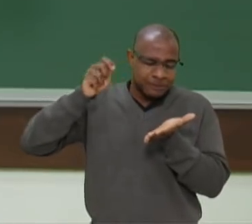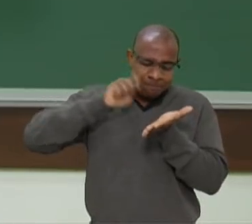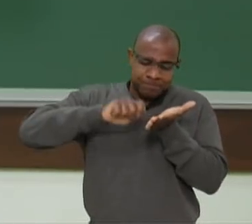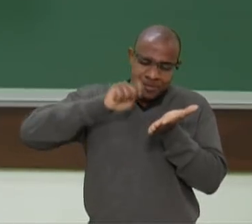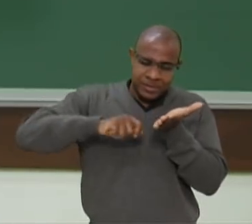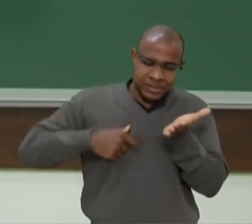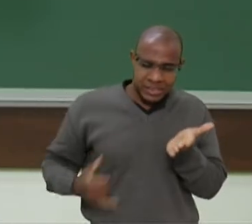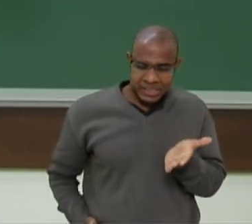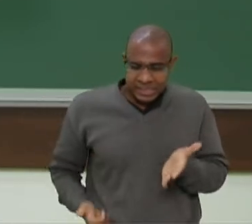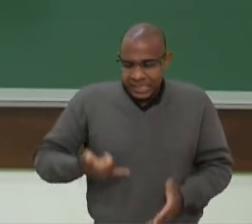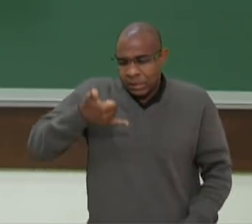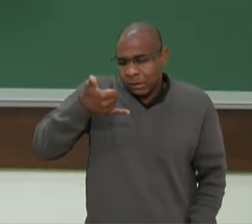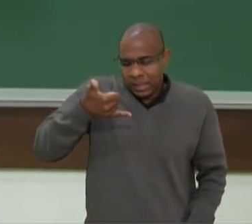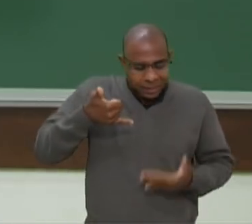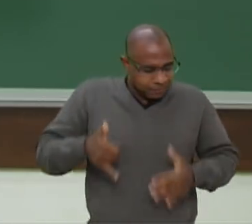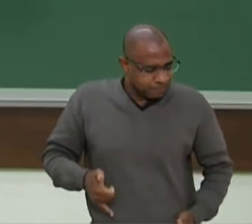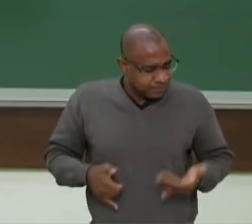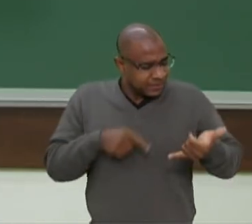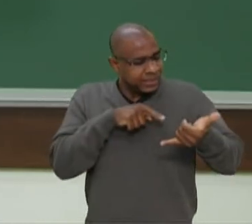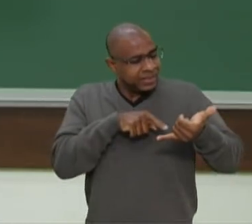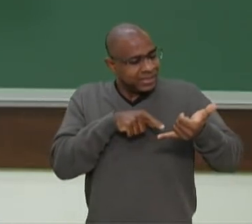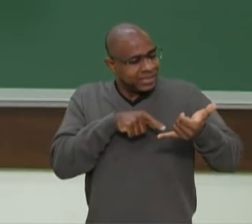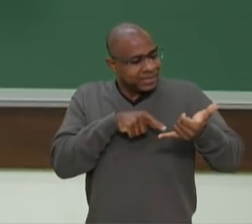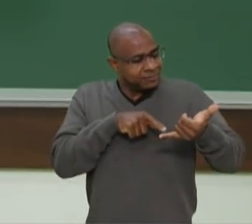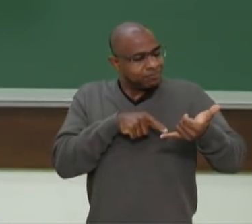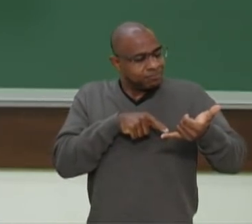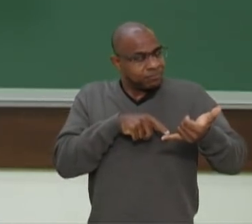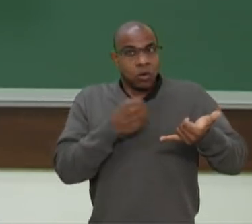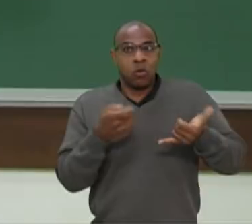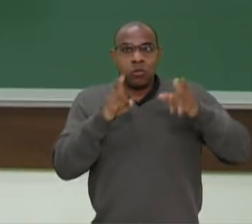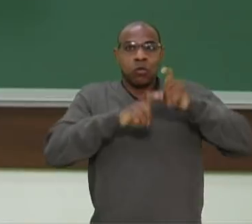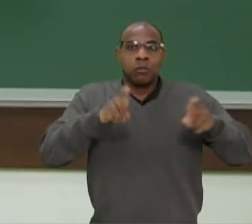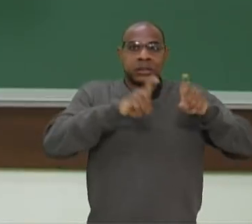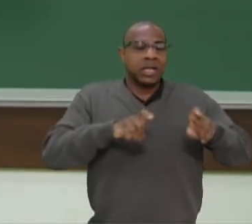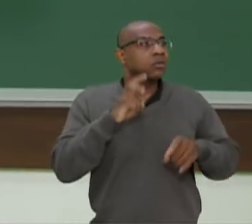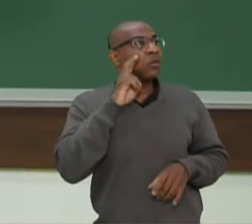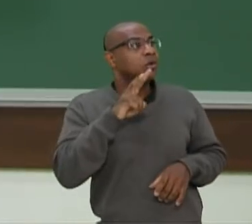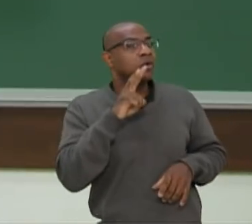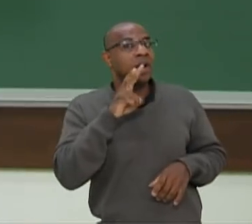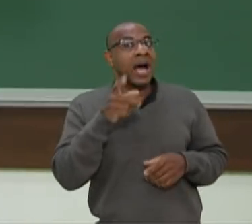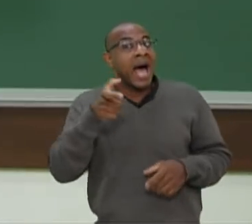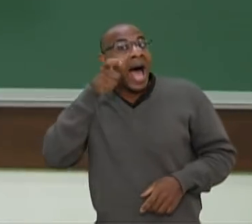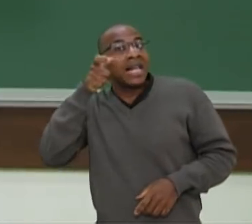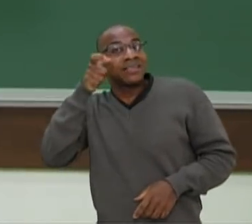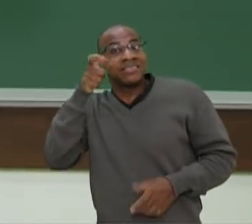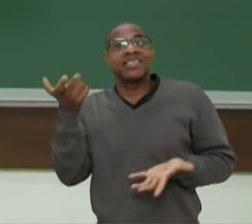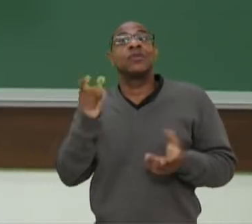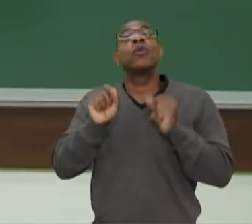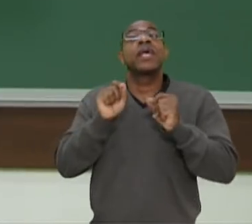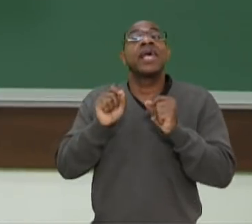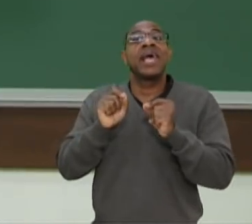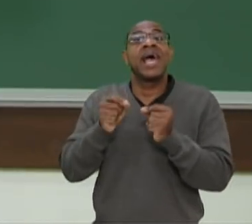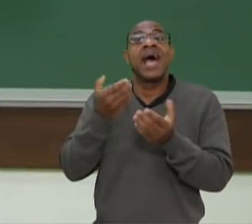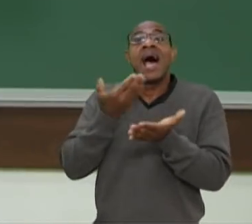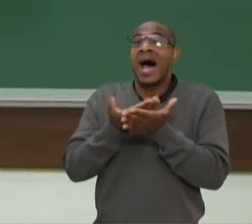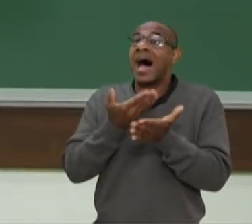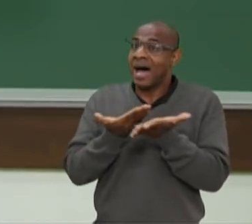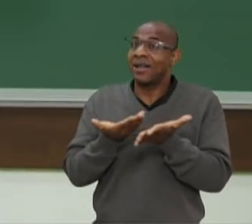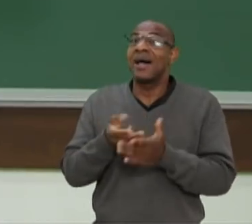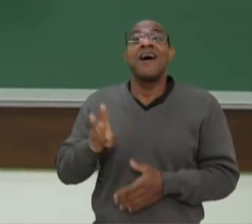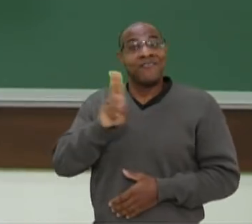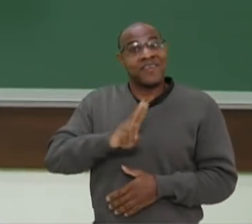com o celular aí, olha só, você está com o celular, né, assistindo a minha aula, fazendo uso das redes